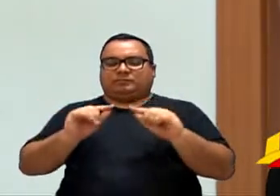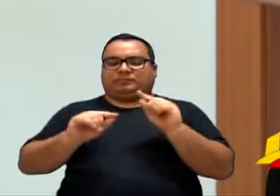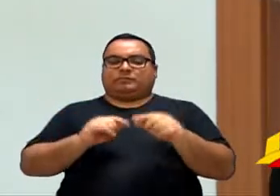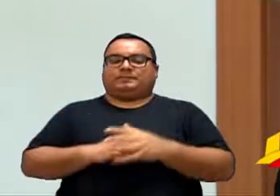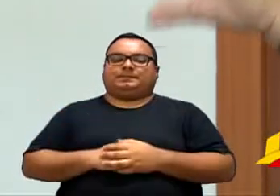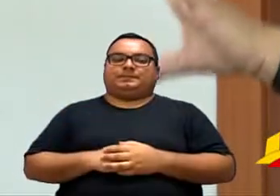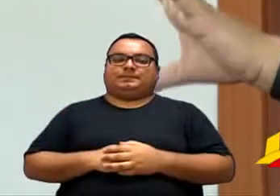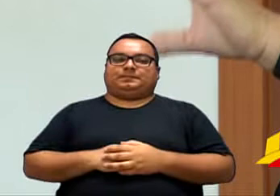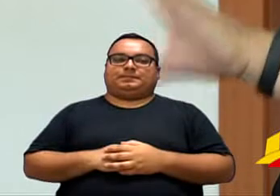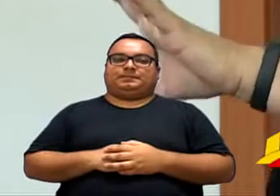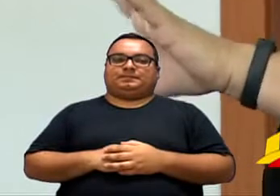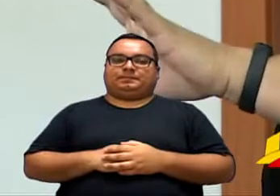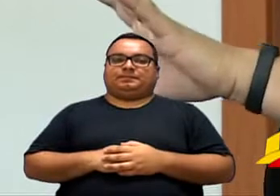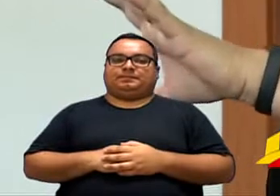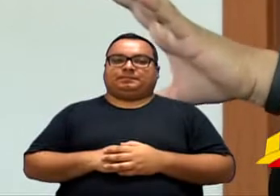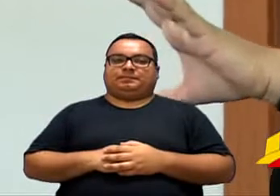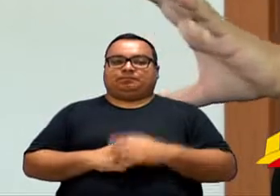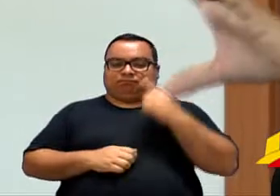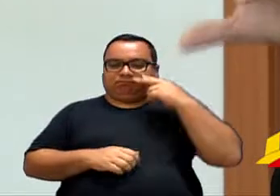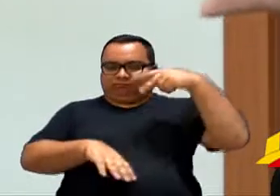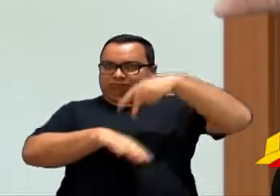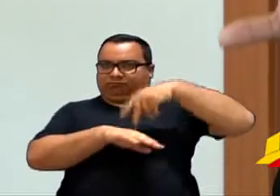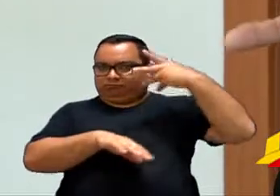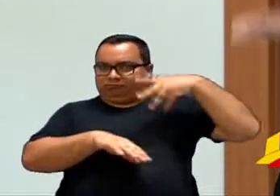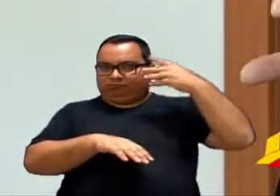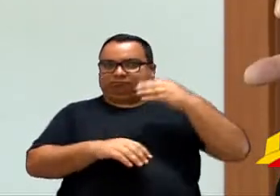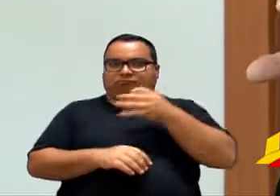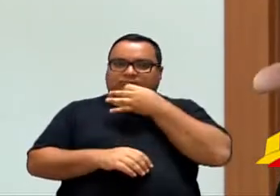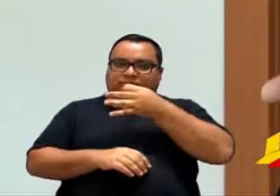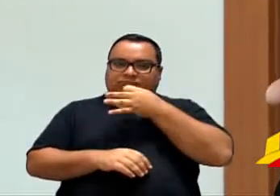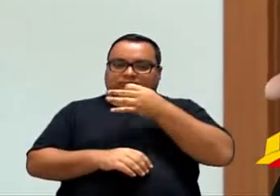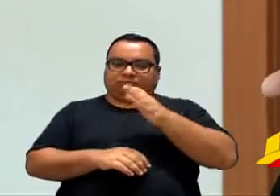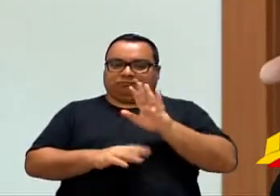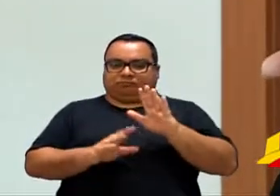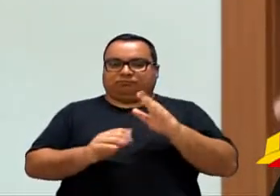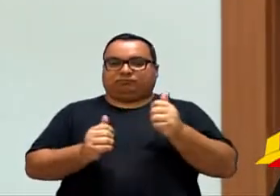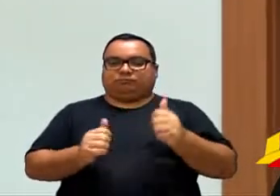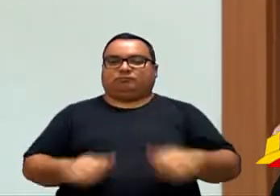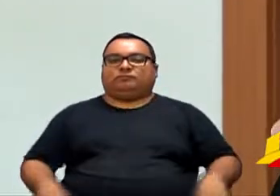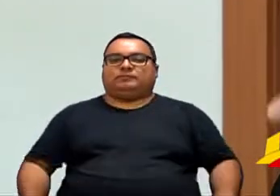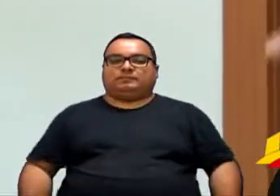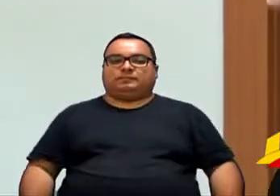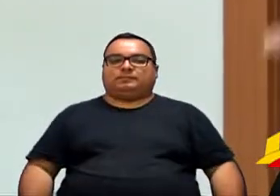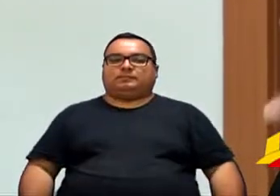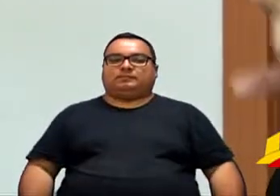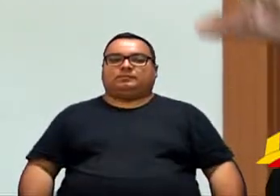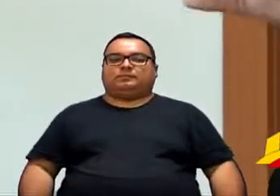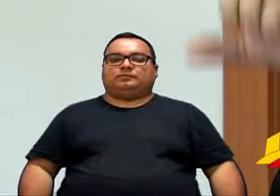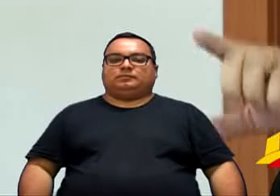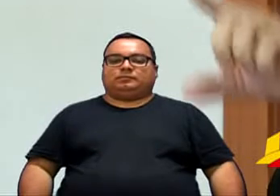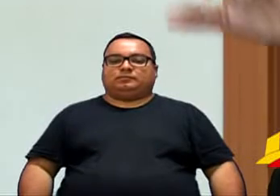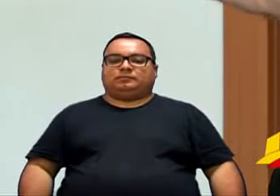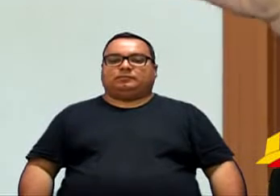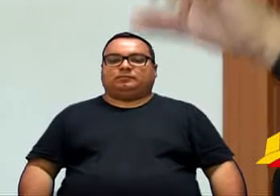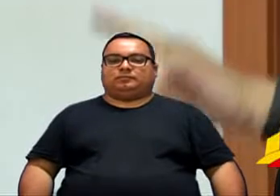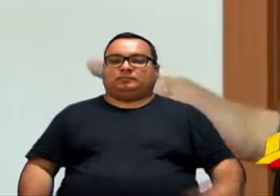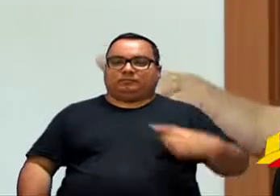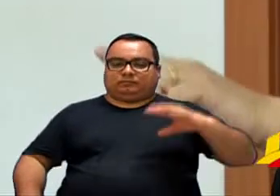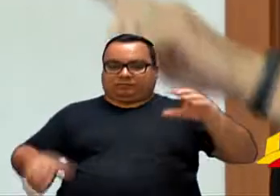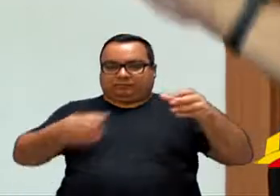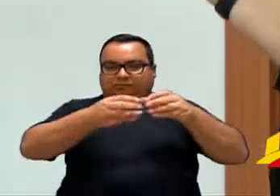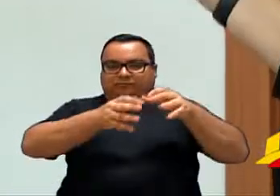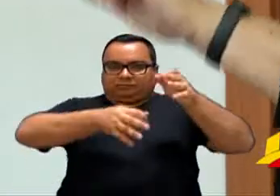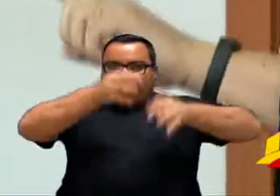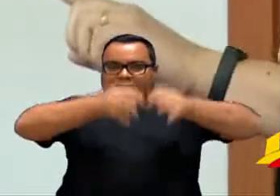por exemplo eu entendo eu entendo seu posicionamento mas o João por favor João Luiz quando nós temos a reunião da comissão de justiça